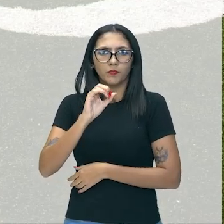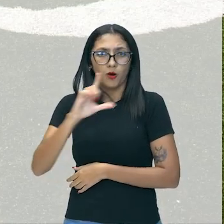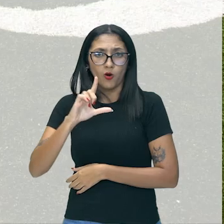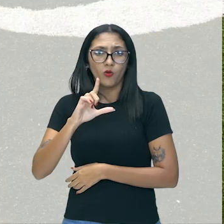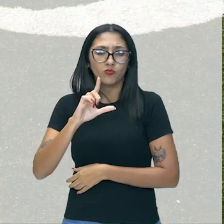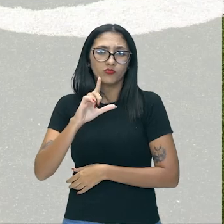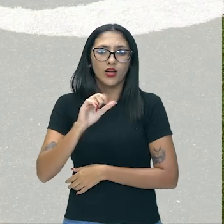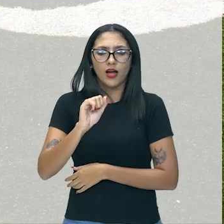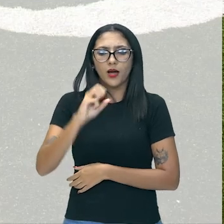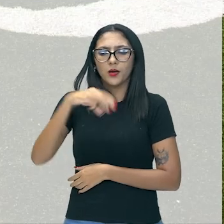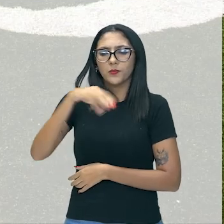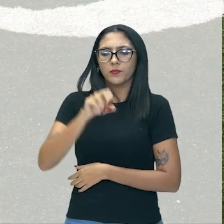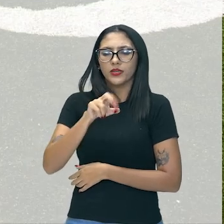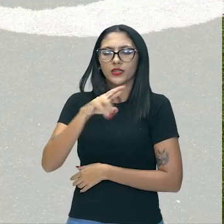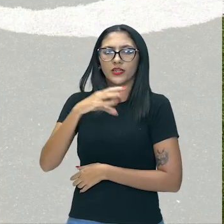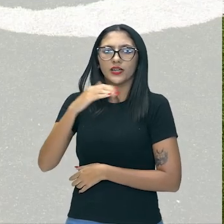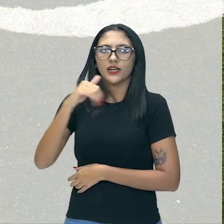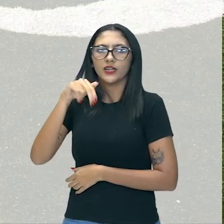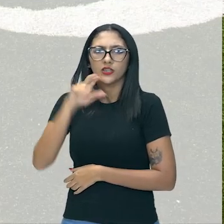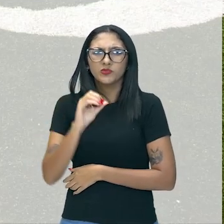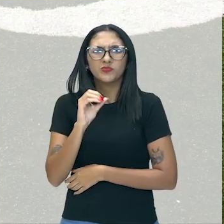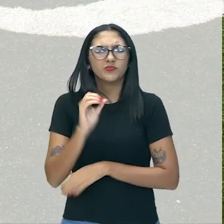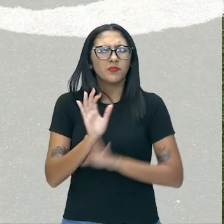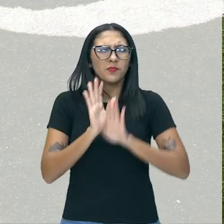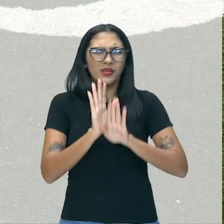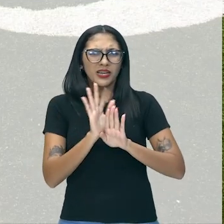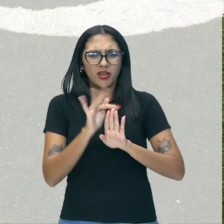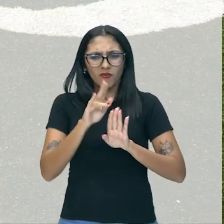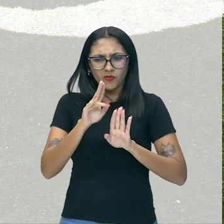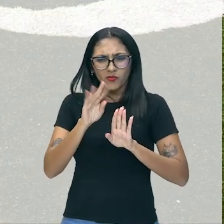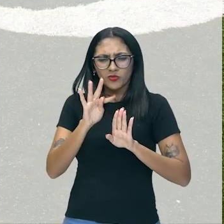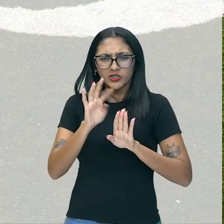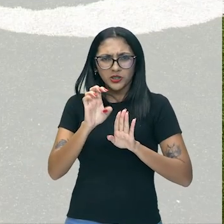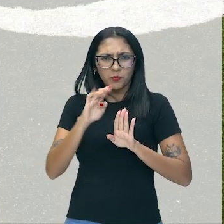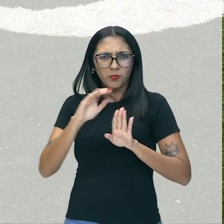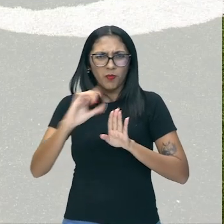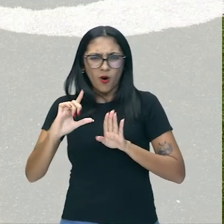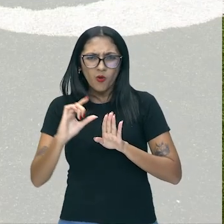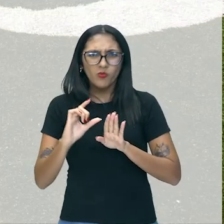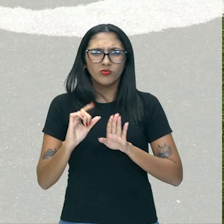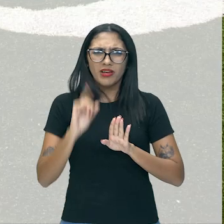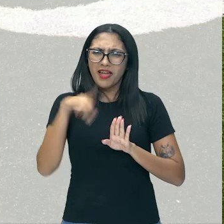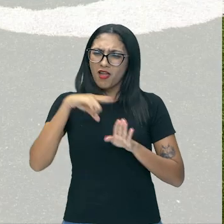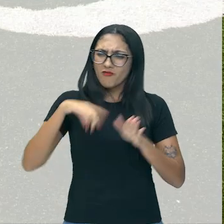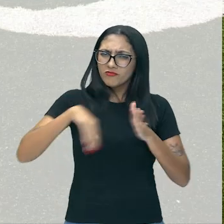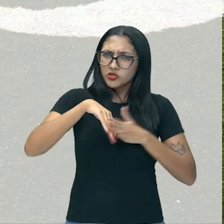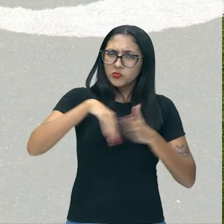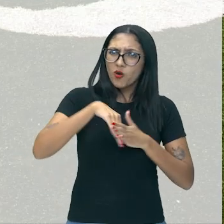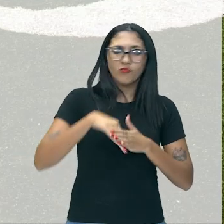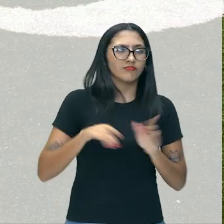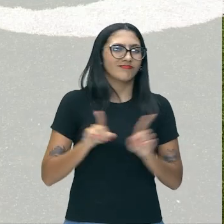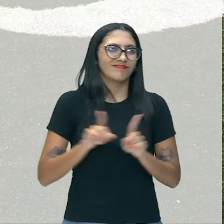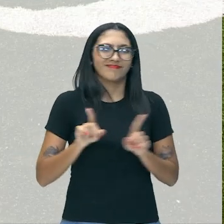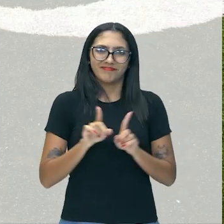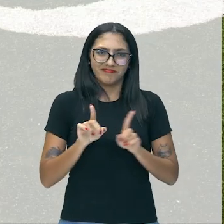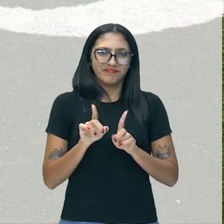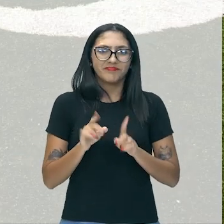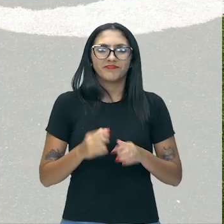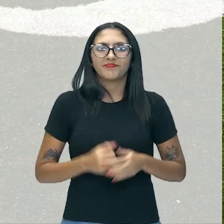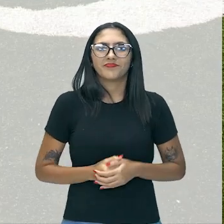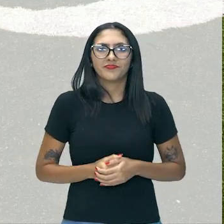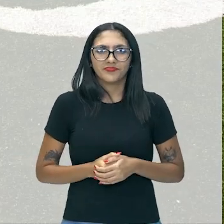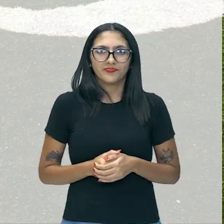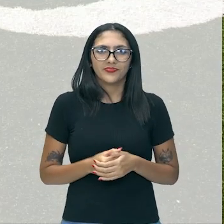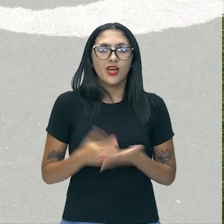E apesar de receber esse nome futebol, não é nada parecido com o nosso futebol brasileiro. Então vamos ver aqui um